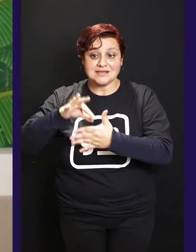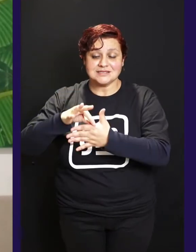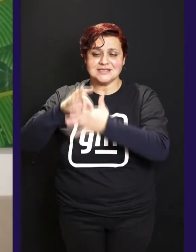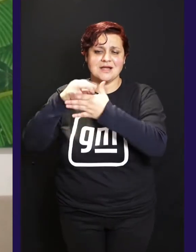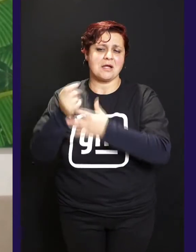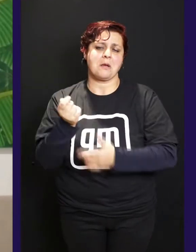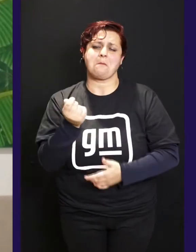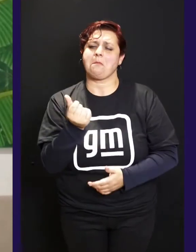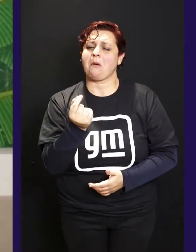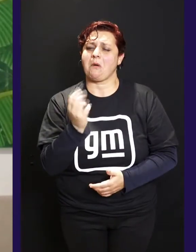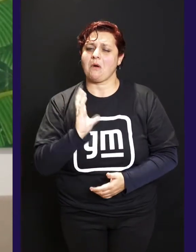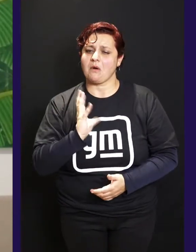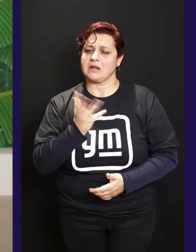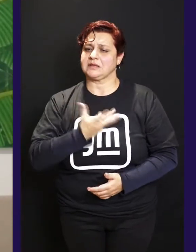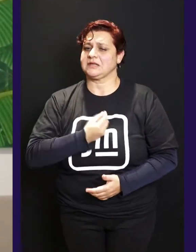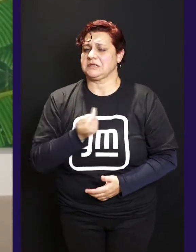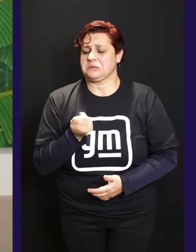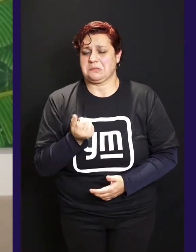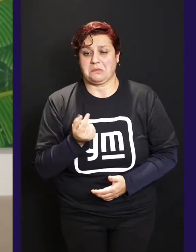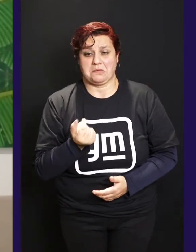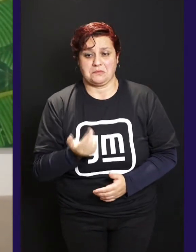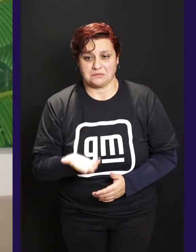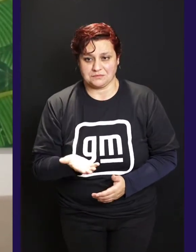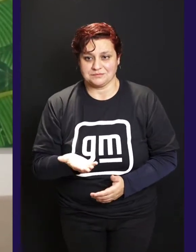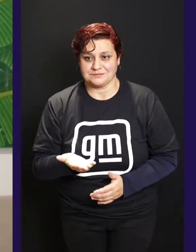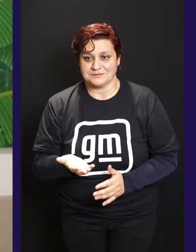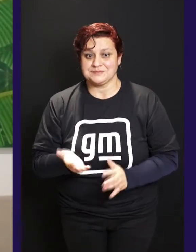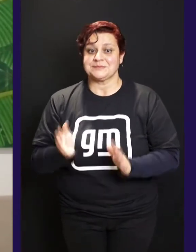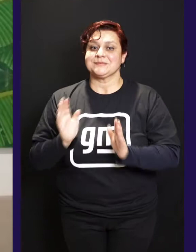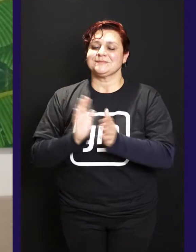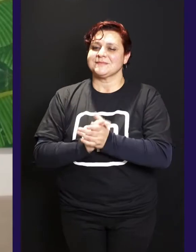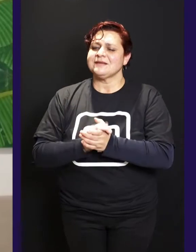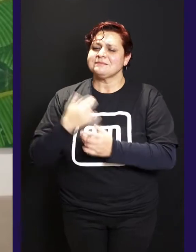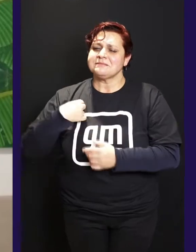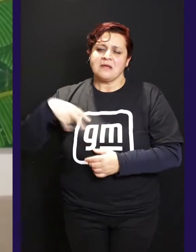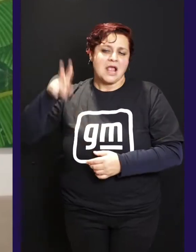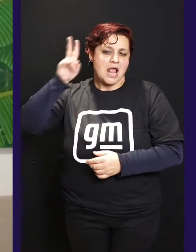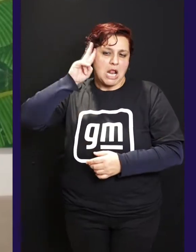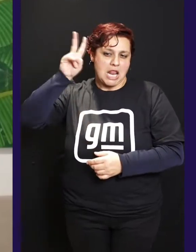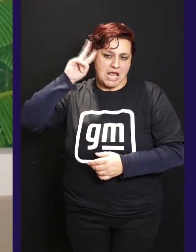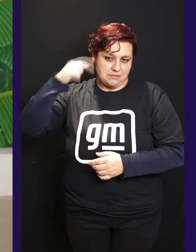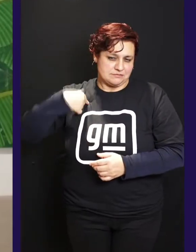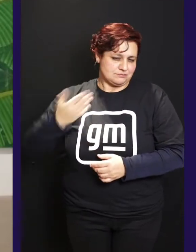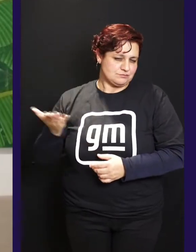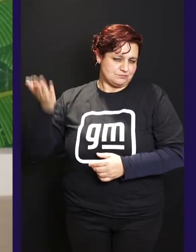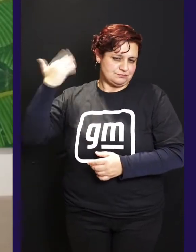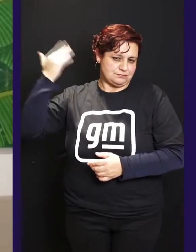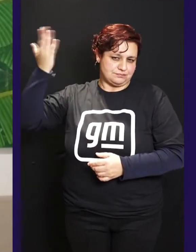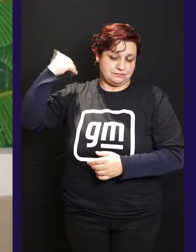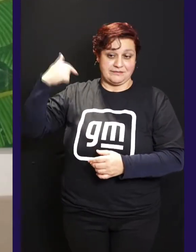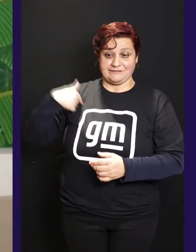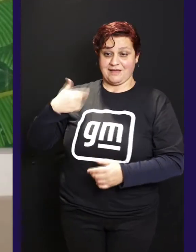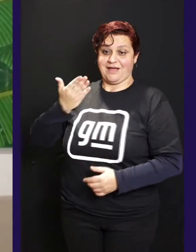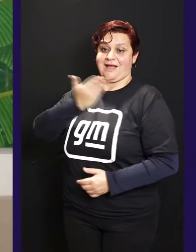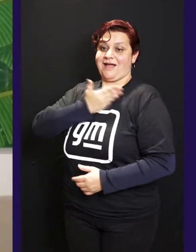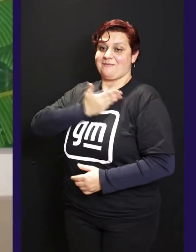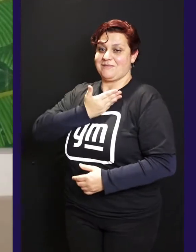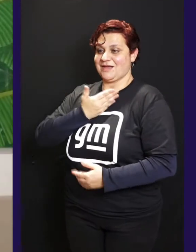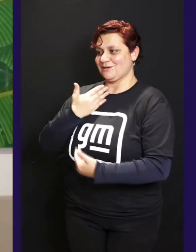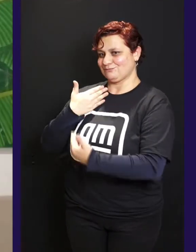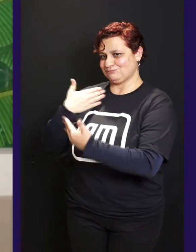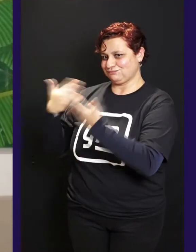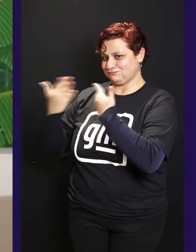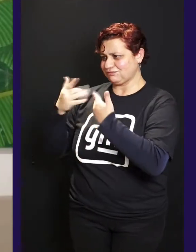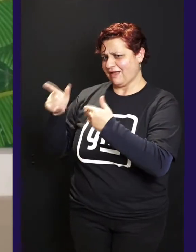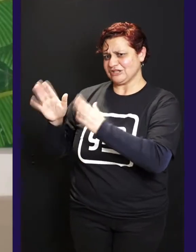trans, né? Eu me lembro de uma conversa que eu tive com uma amiga minha, que já era